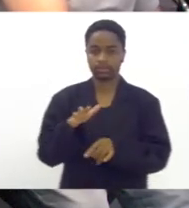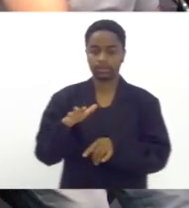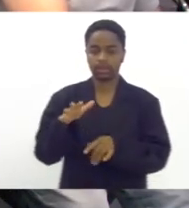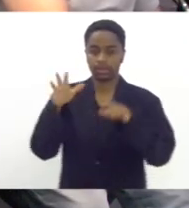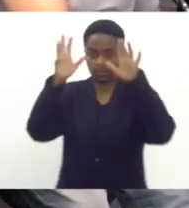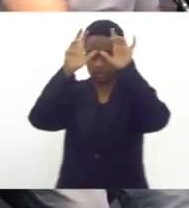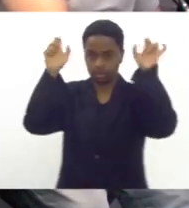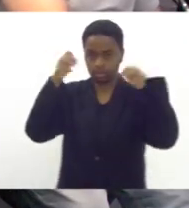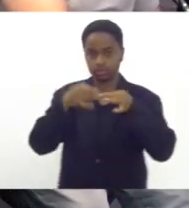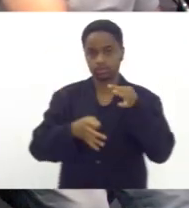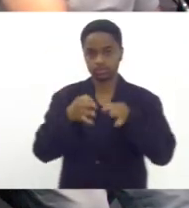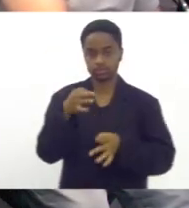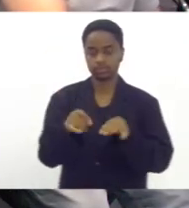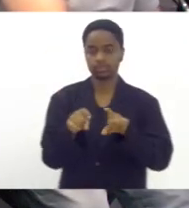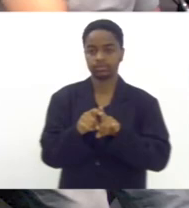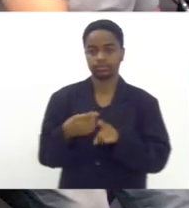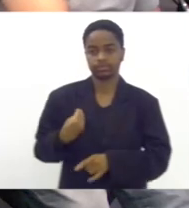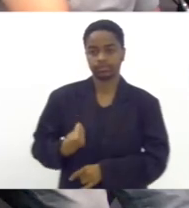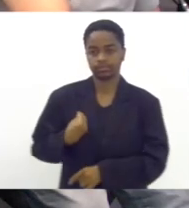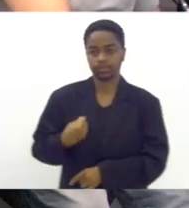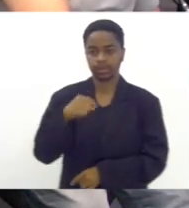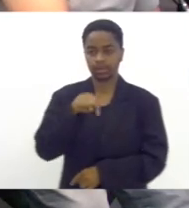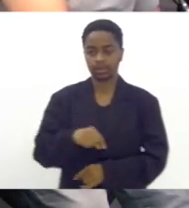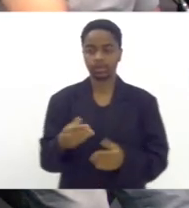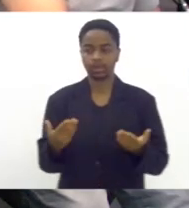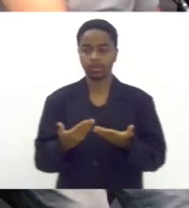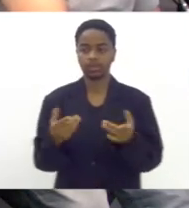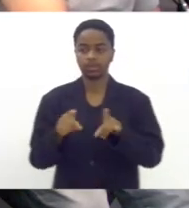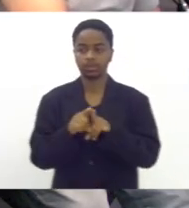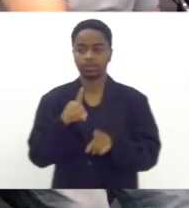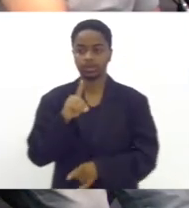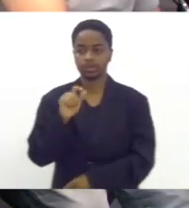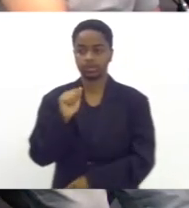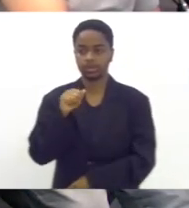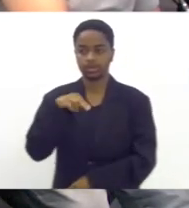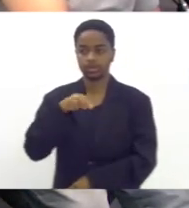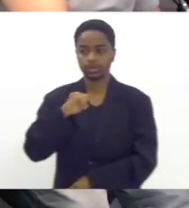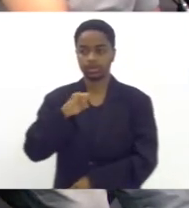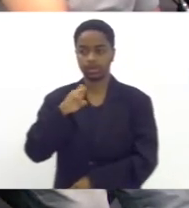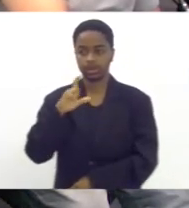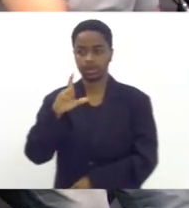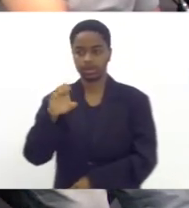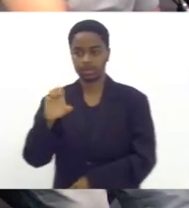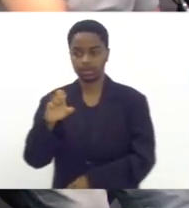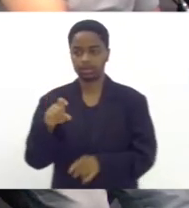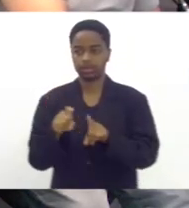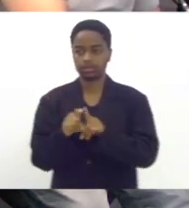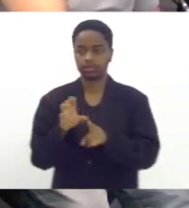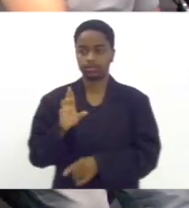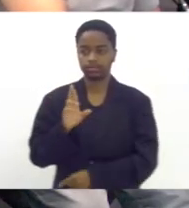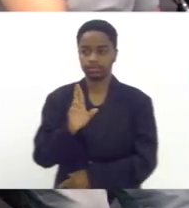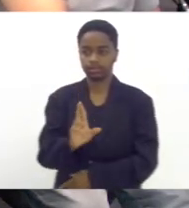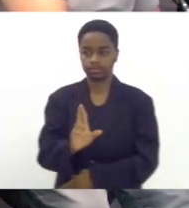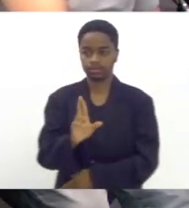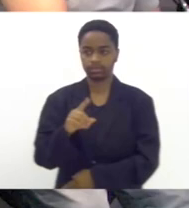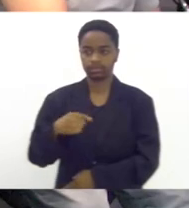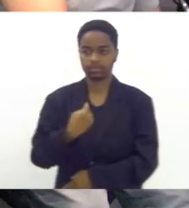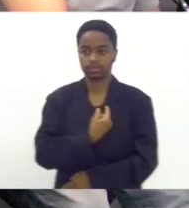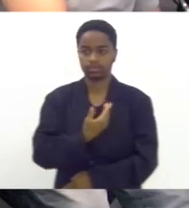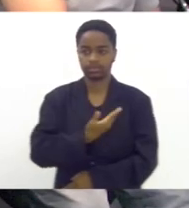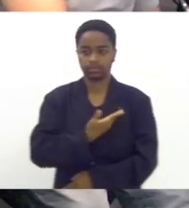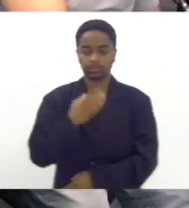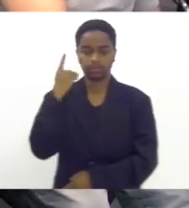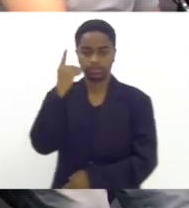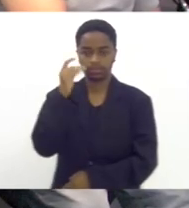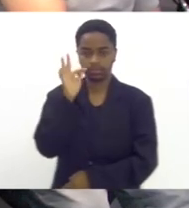abrilhanta esta este momento a a senhora Daniele Ezequiel tá representando o nosso amigo deputado